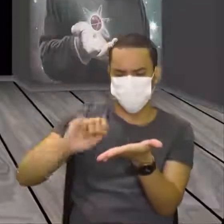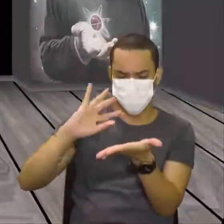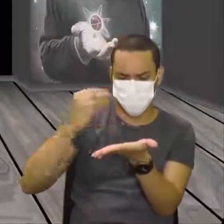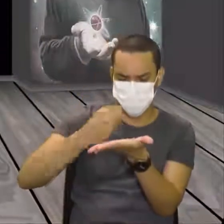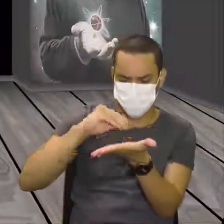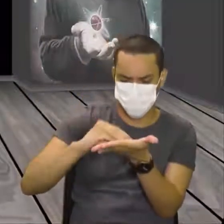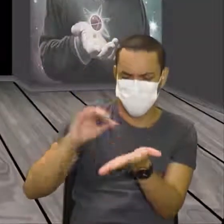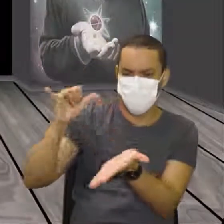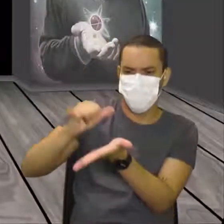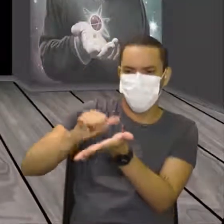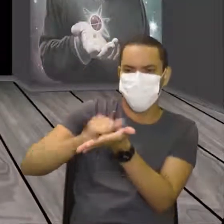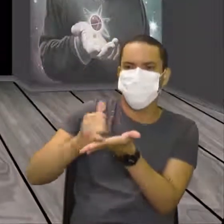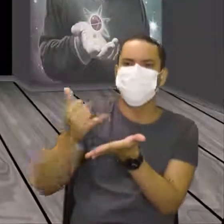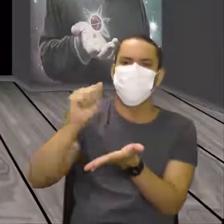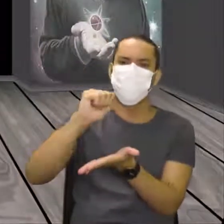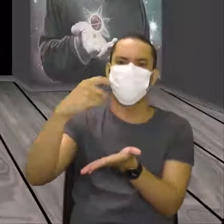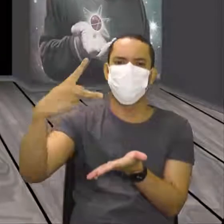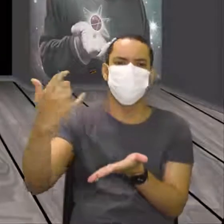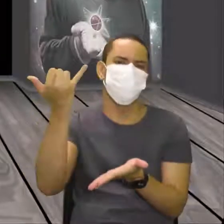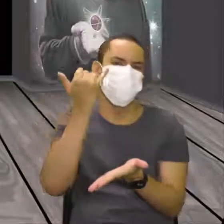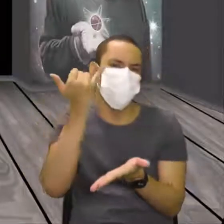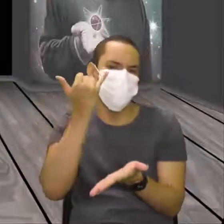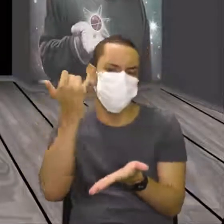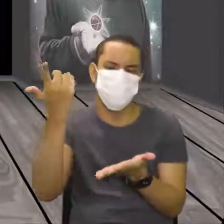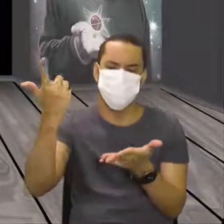nota, aplicativos com informações pessoais,